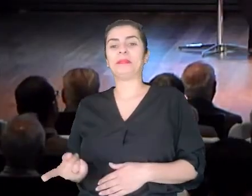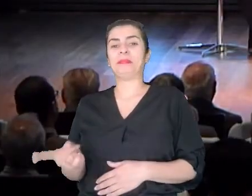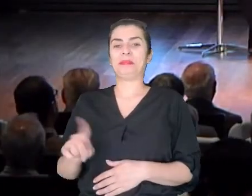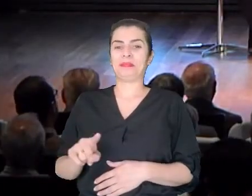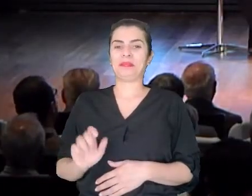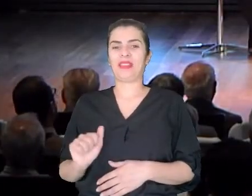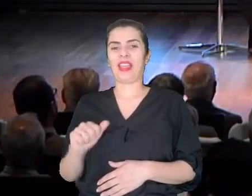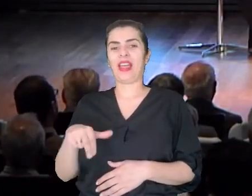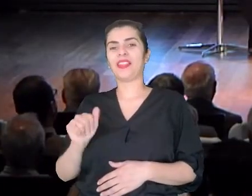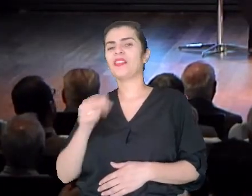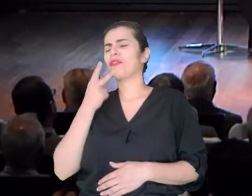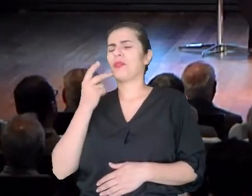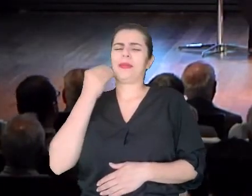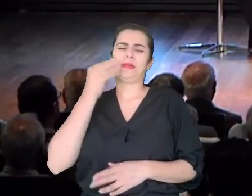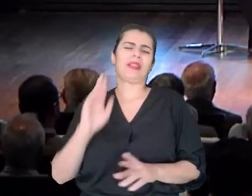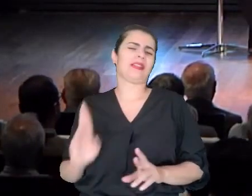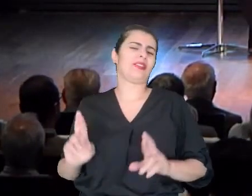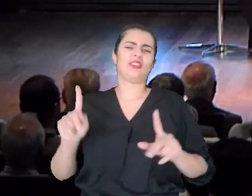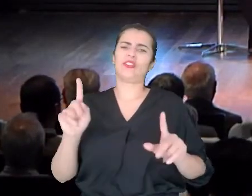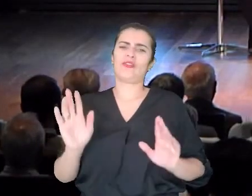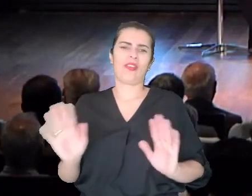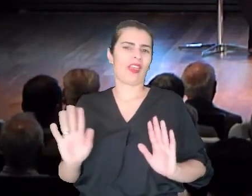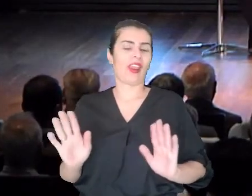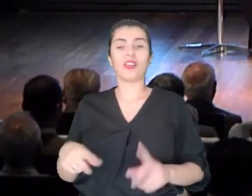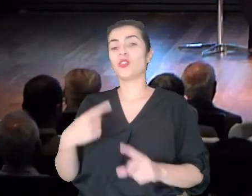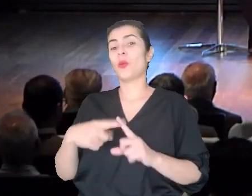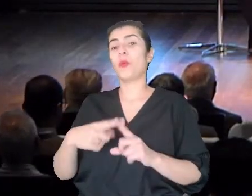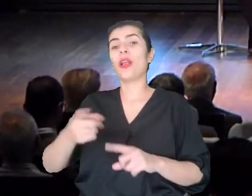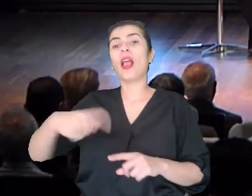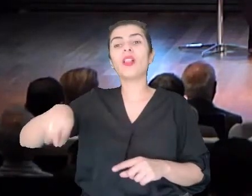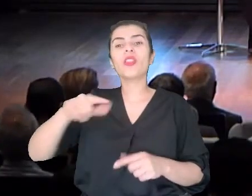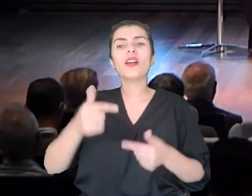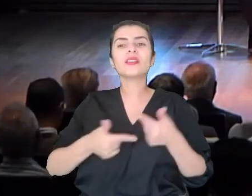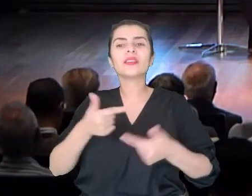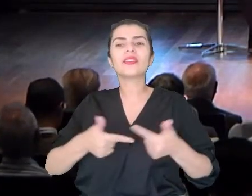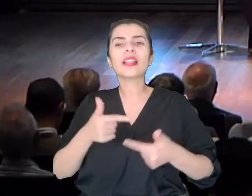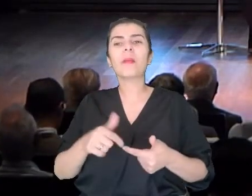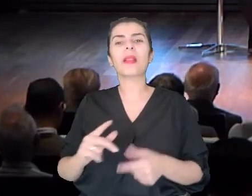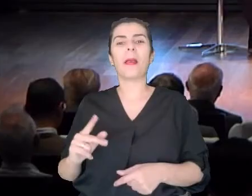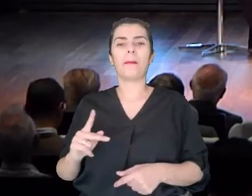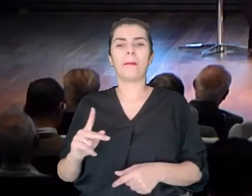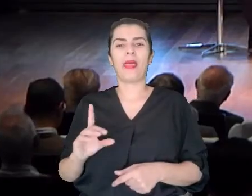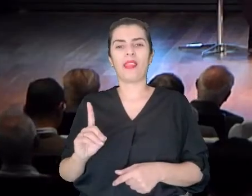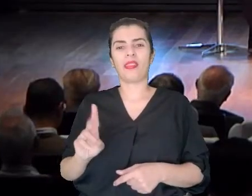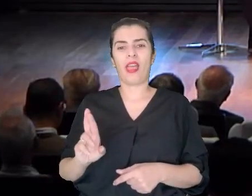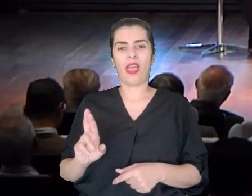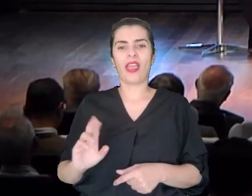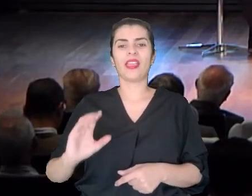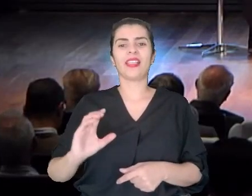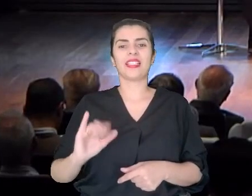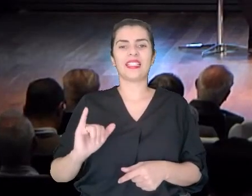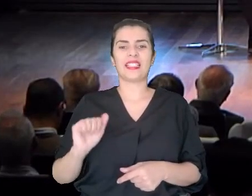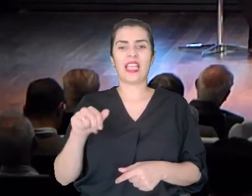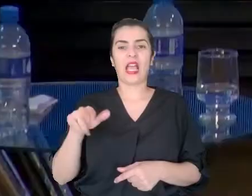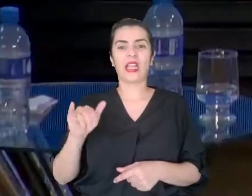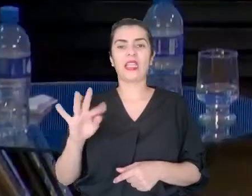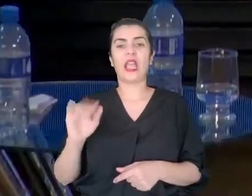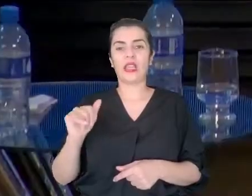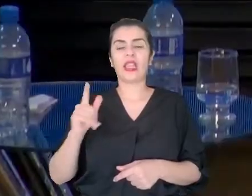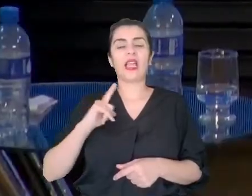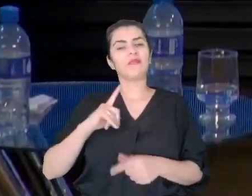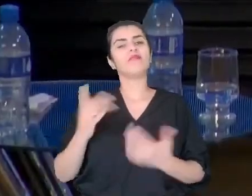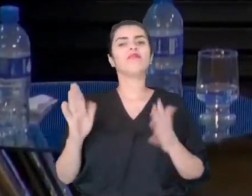bem diferente, né? A gente tem operação, por exemplo, da PDR Cianita, aqui no Pico, que é muito semelhante